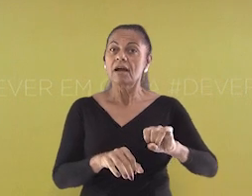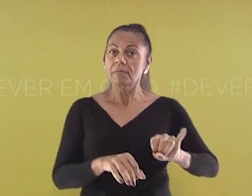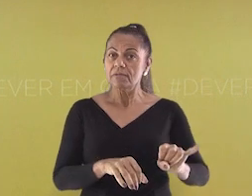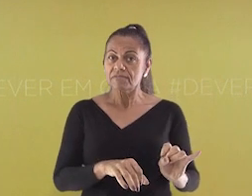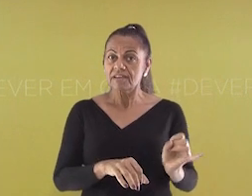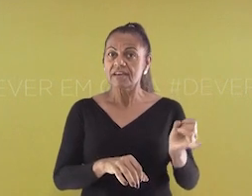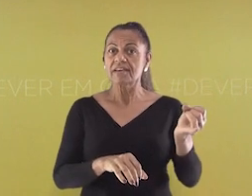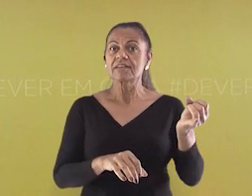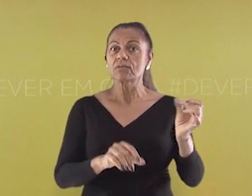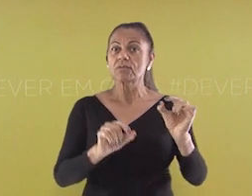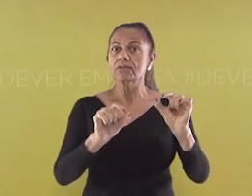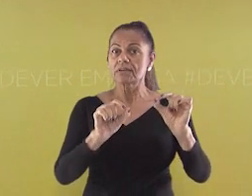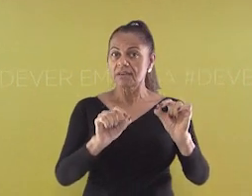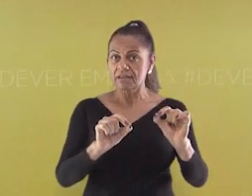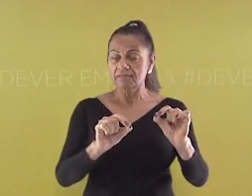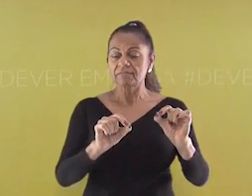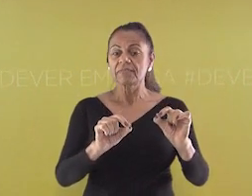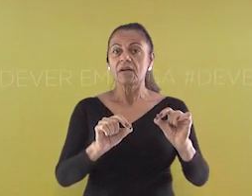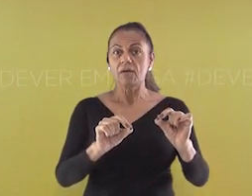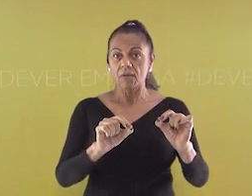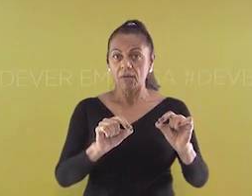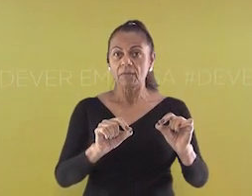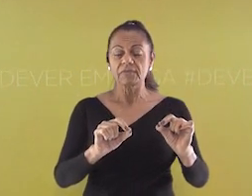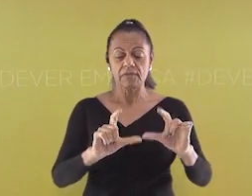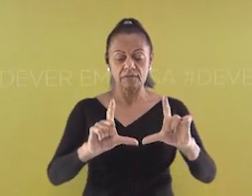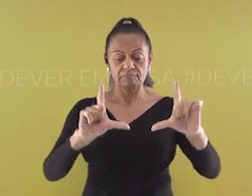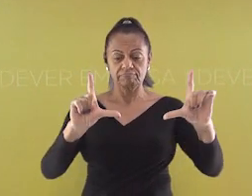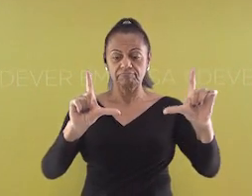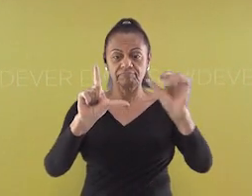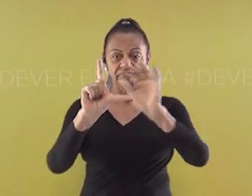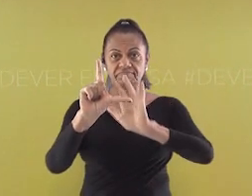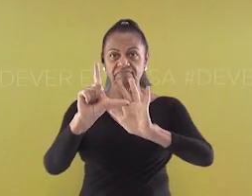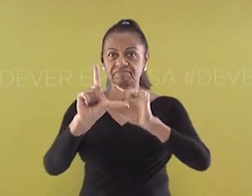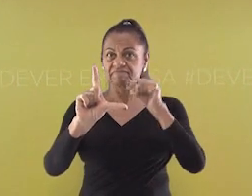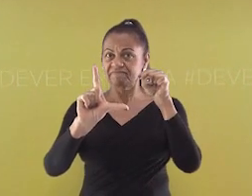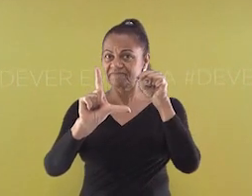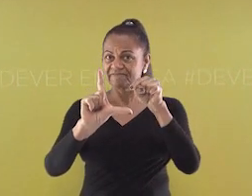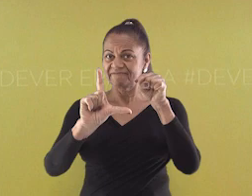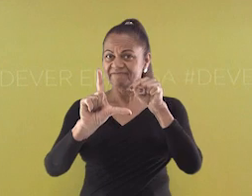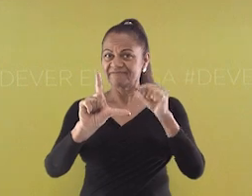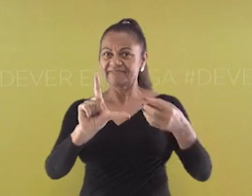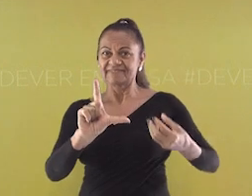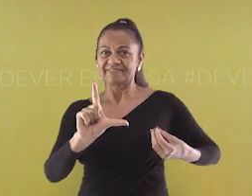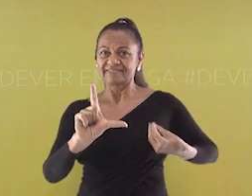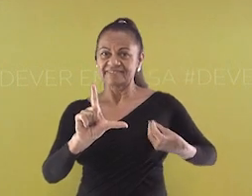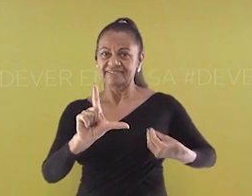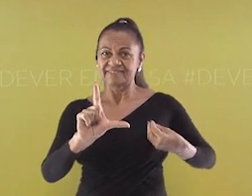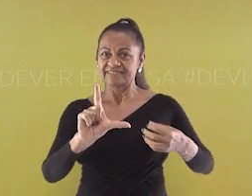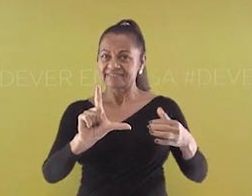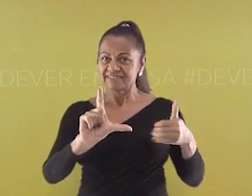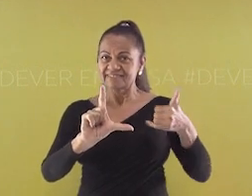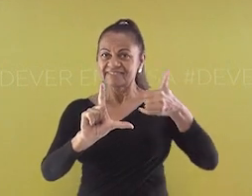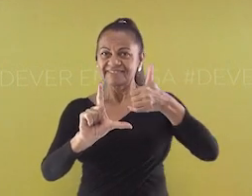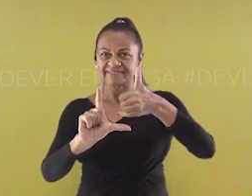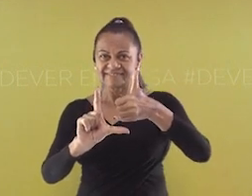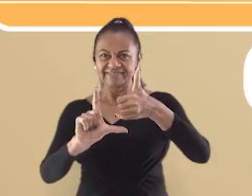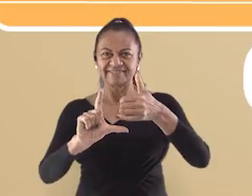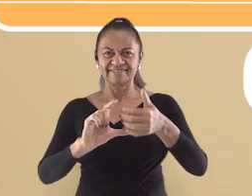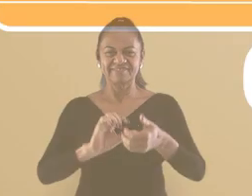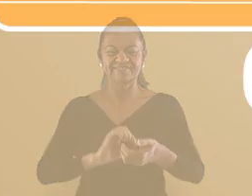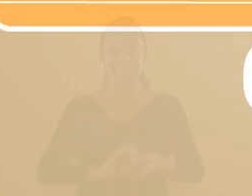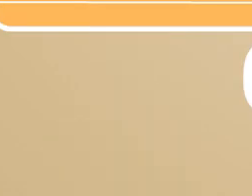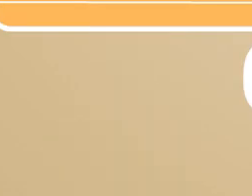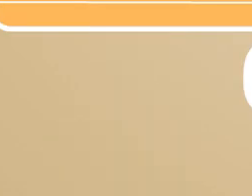a câmera de um celular para o QR Code presente na sua telinha e marcar a presença aqui com a